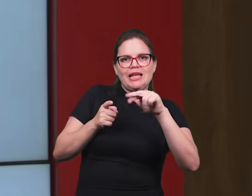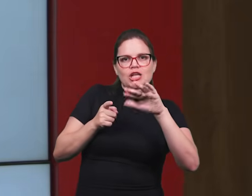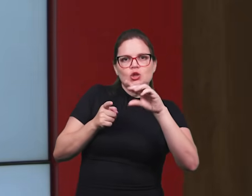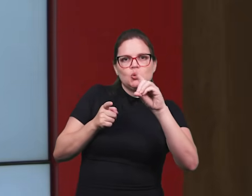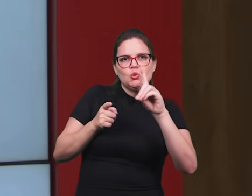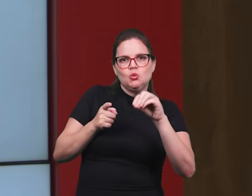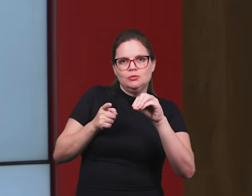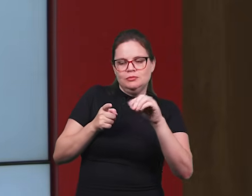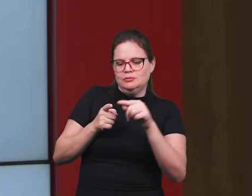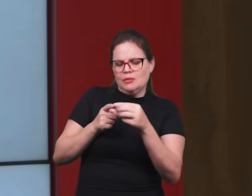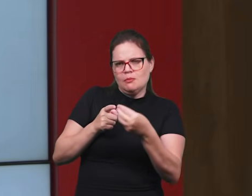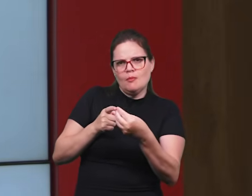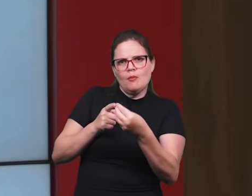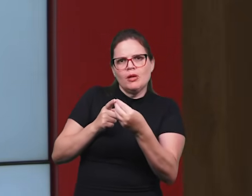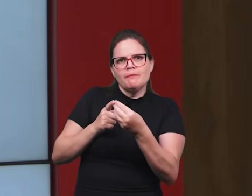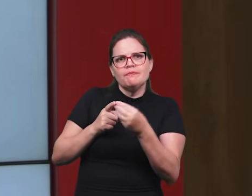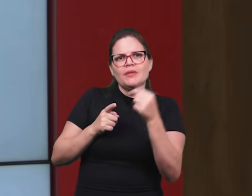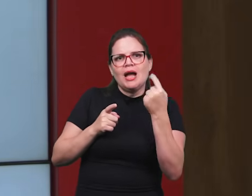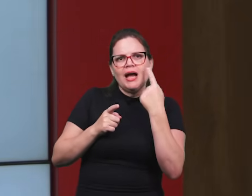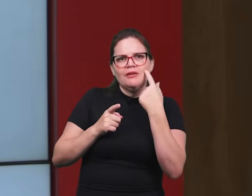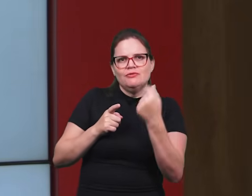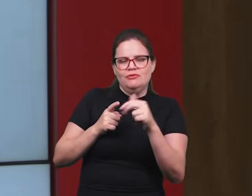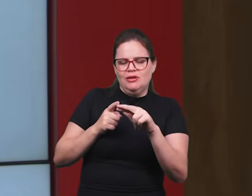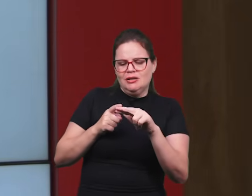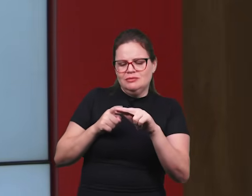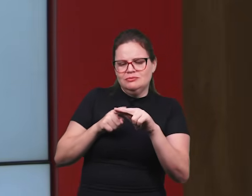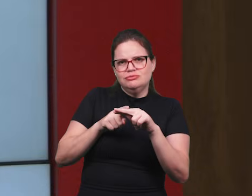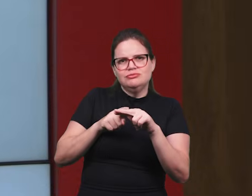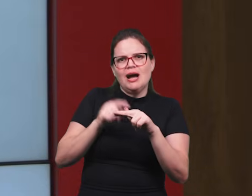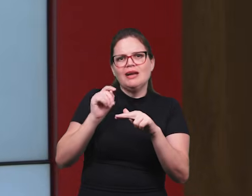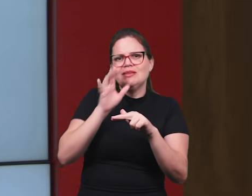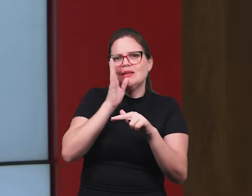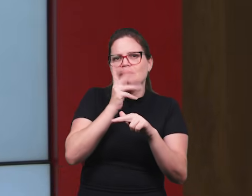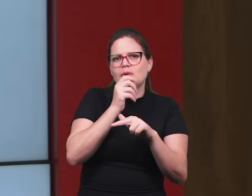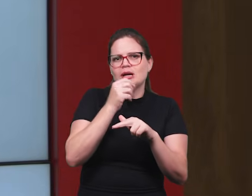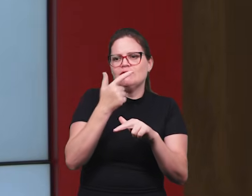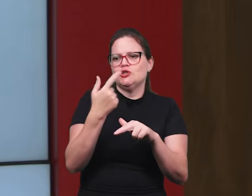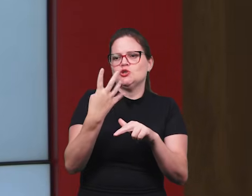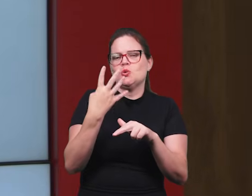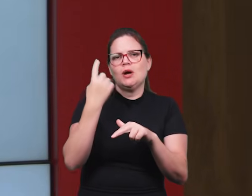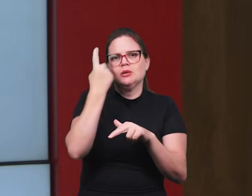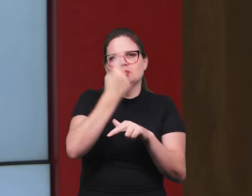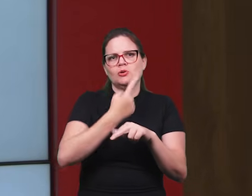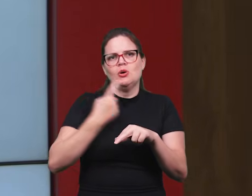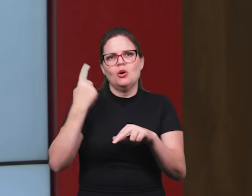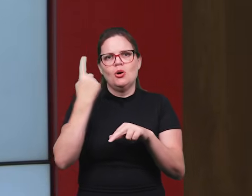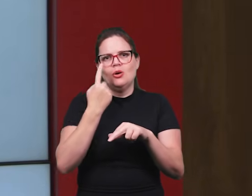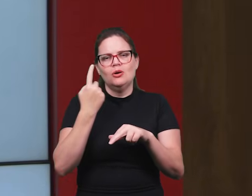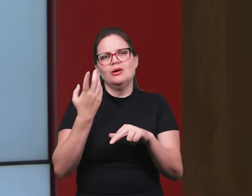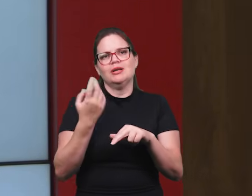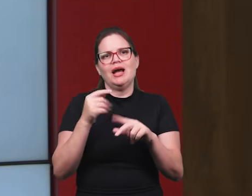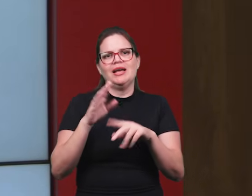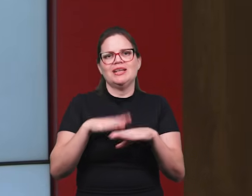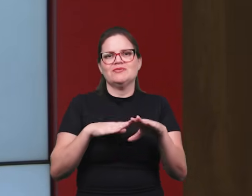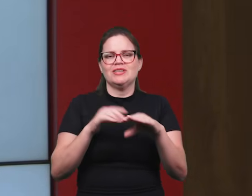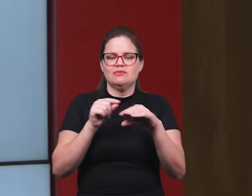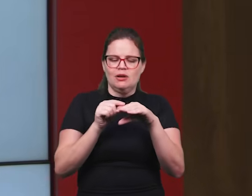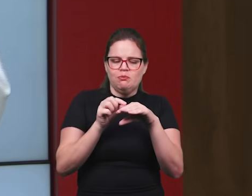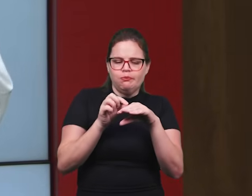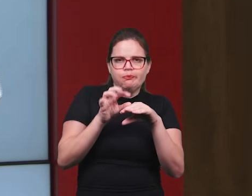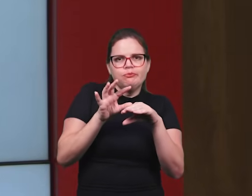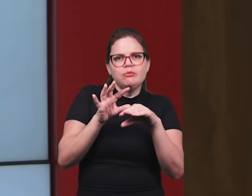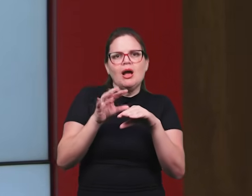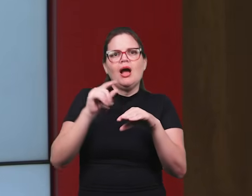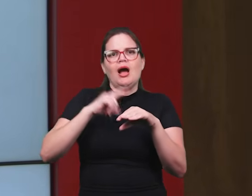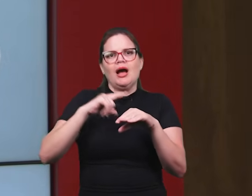para cicatrizar. Então, assim, 24 horas está cicatrizado. Tem paciente que demora mais. Fica aberto esse líquido, fica pingando, então você